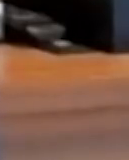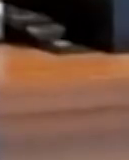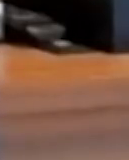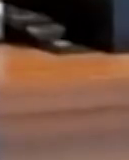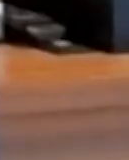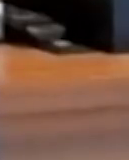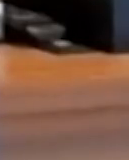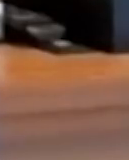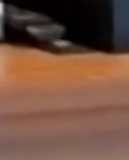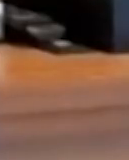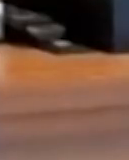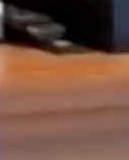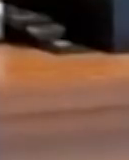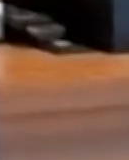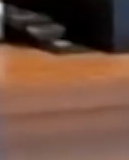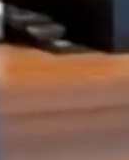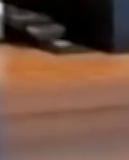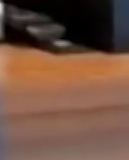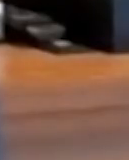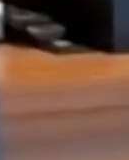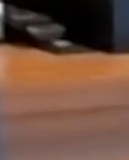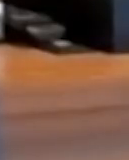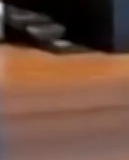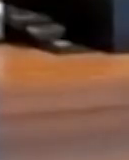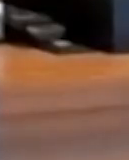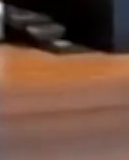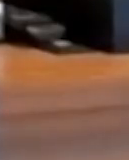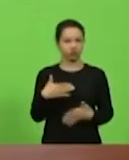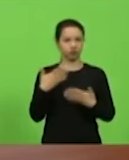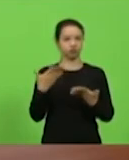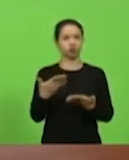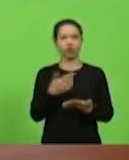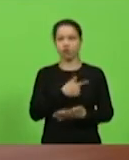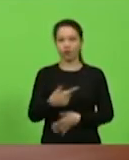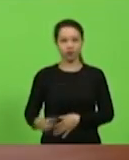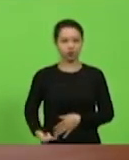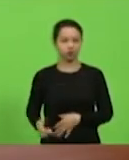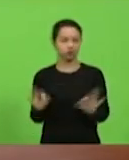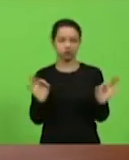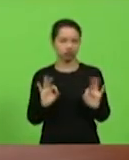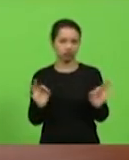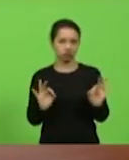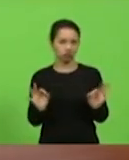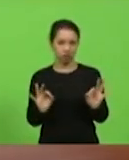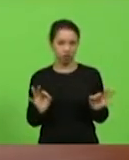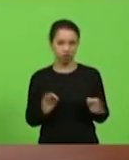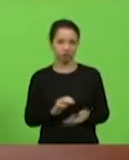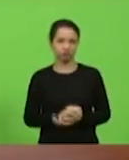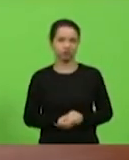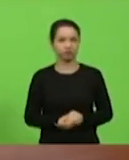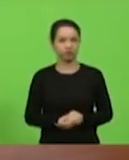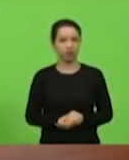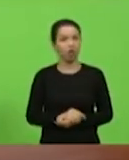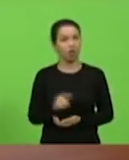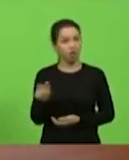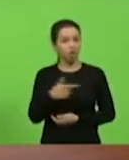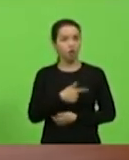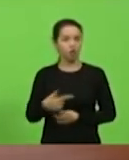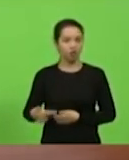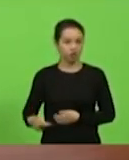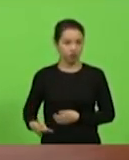administração, pode-se afirmar que ele sabia o que estava fazendo. Embora Carlos Moisés tenha ficado conhecido como